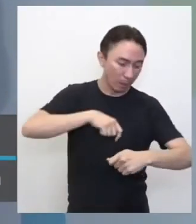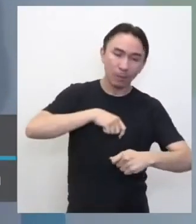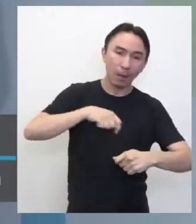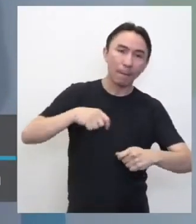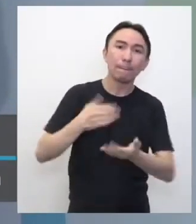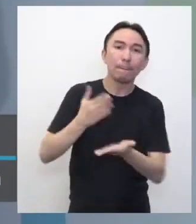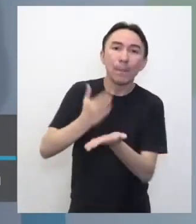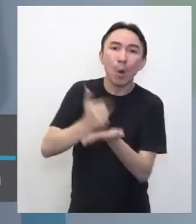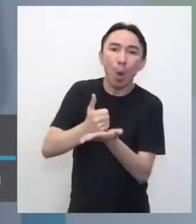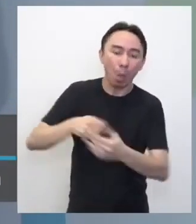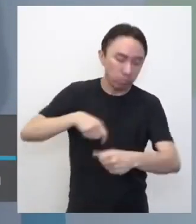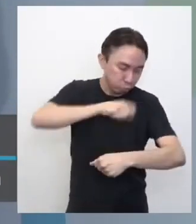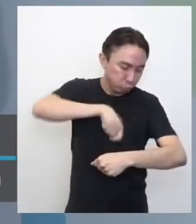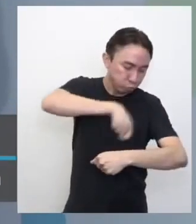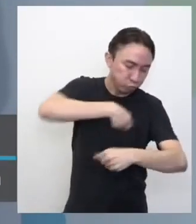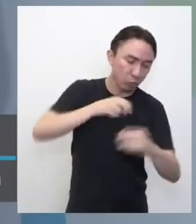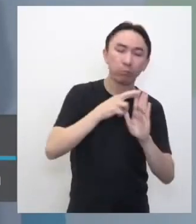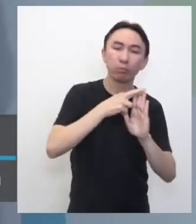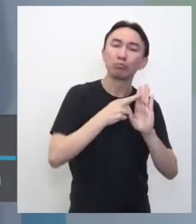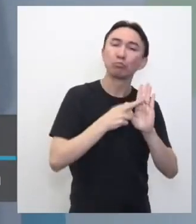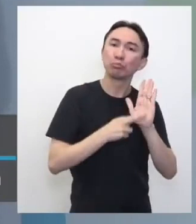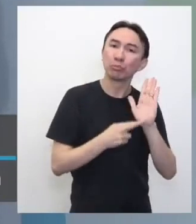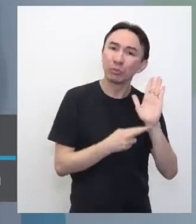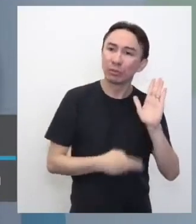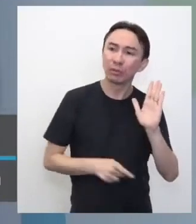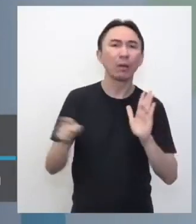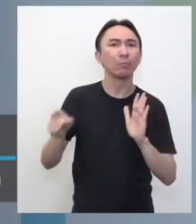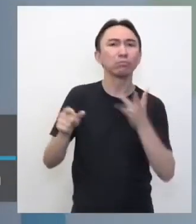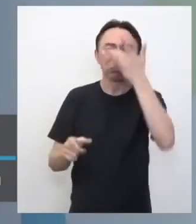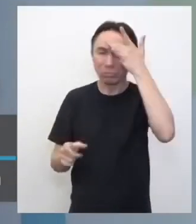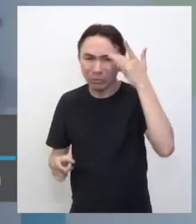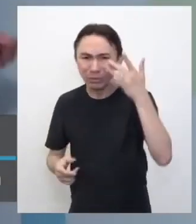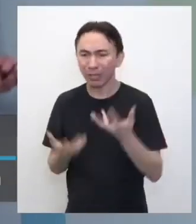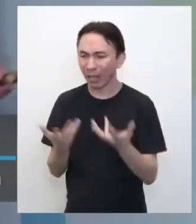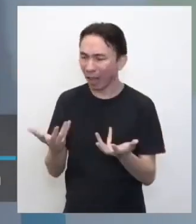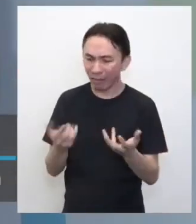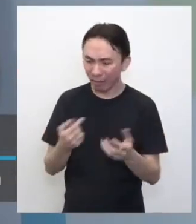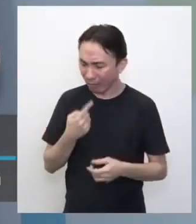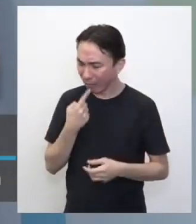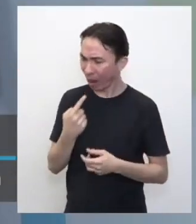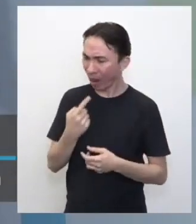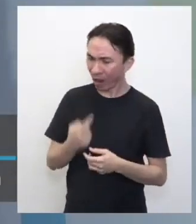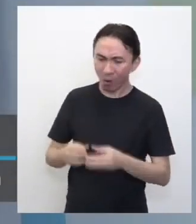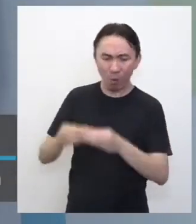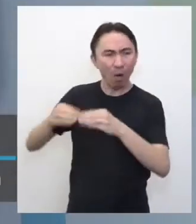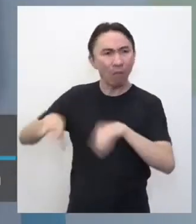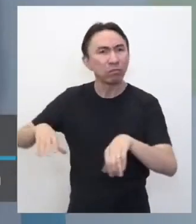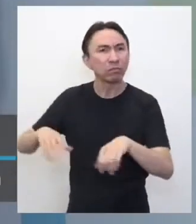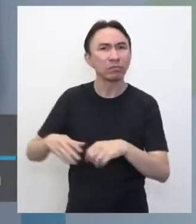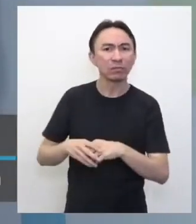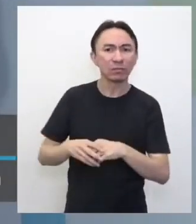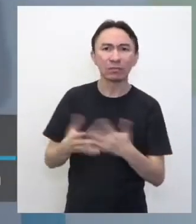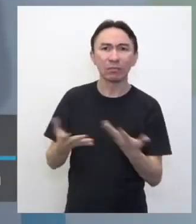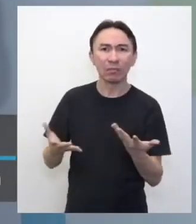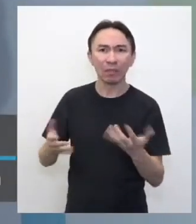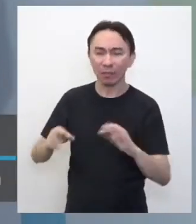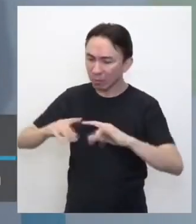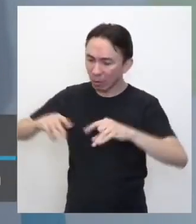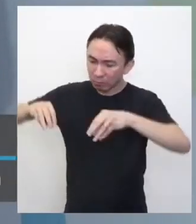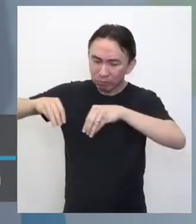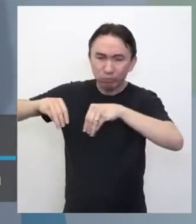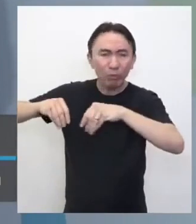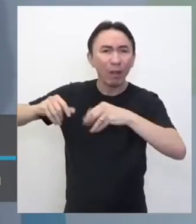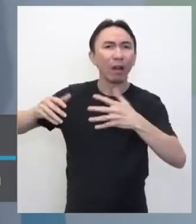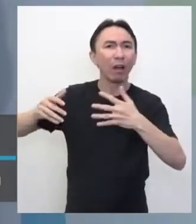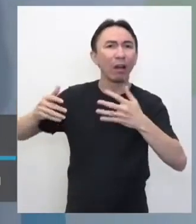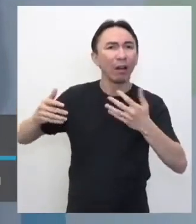pensando, olha, o que o autor da receita de bolo quis dizer quando ele disse ovo, fermento. Não, ali fermento é fermento. Olha, quando